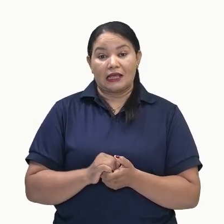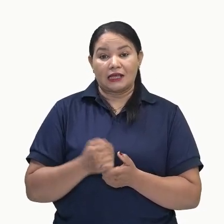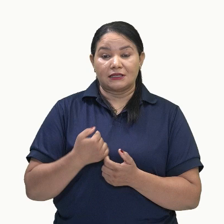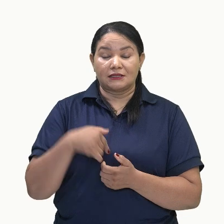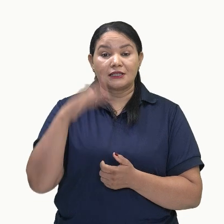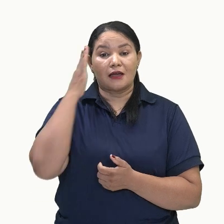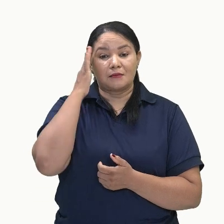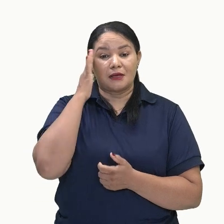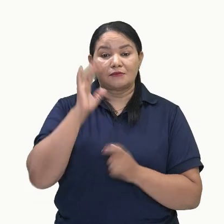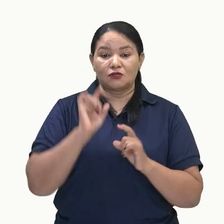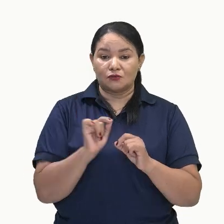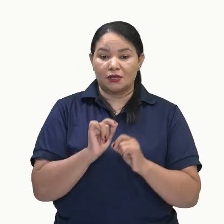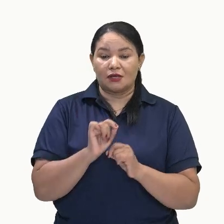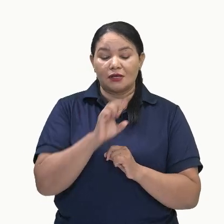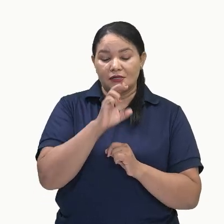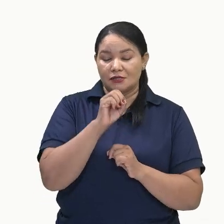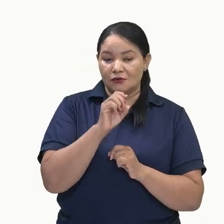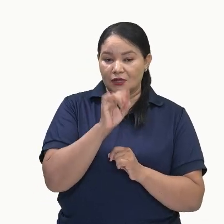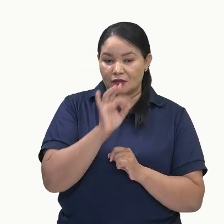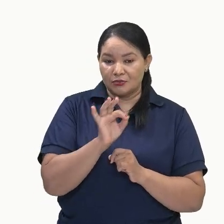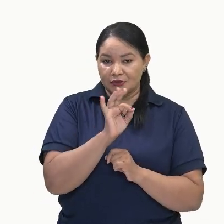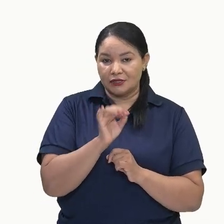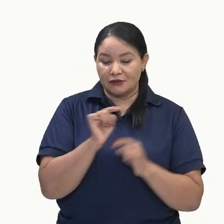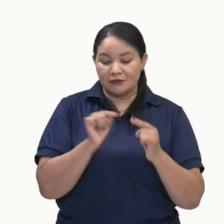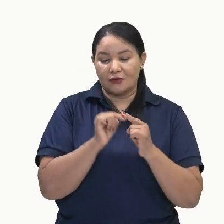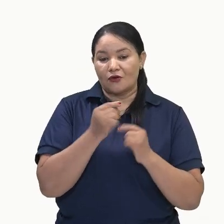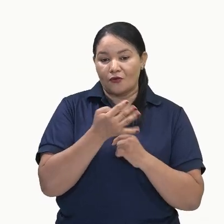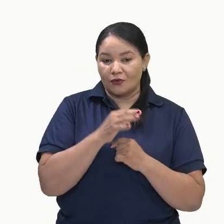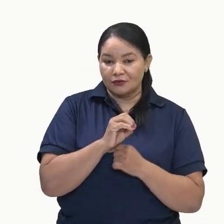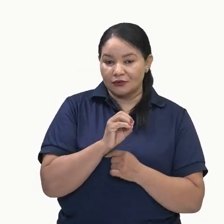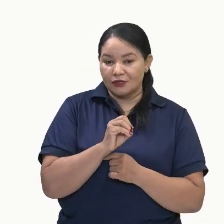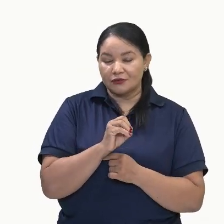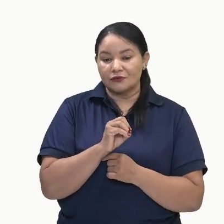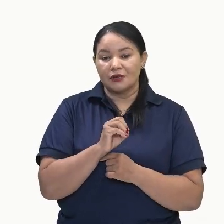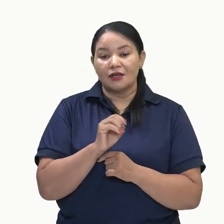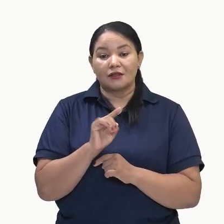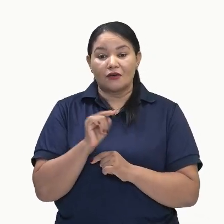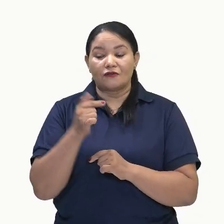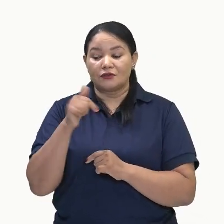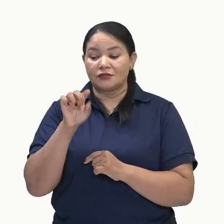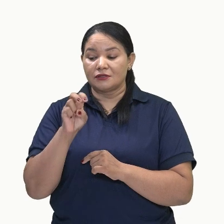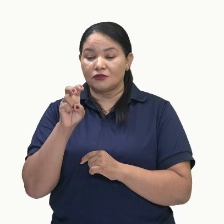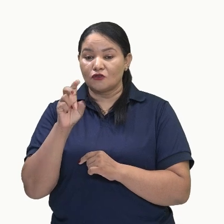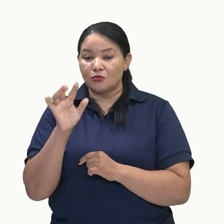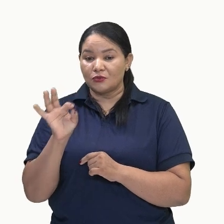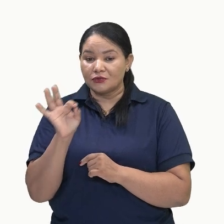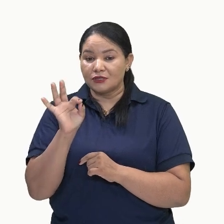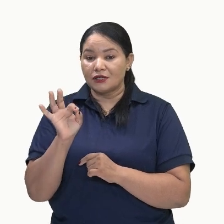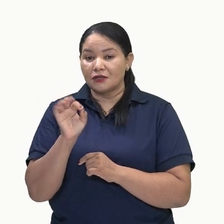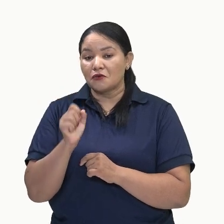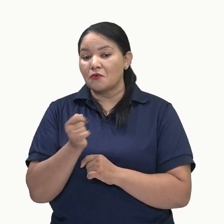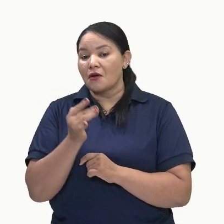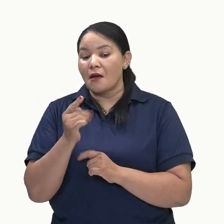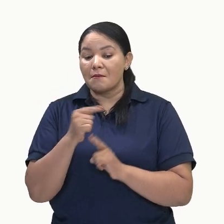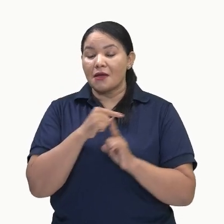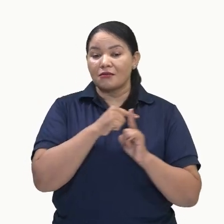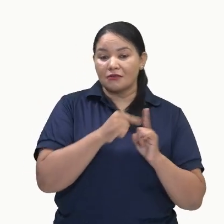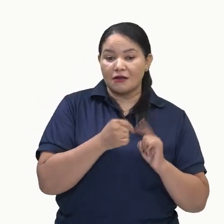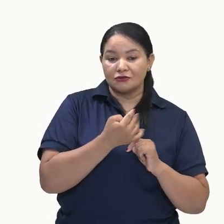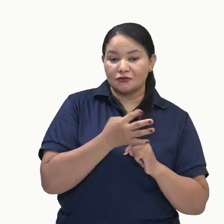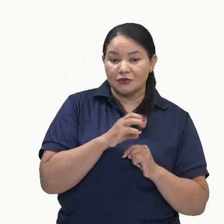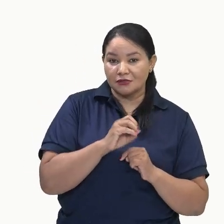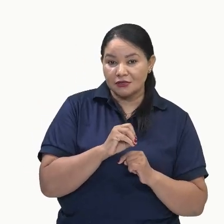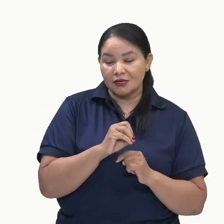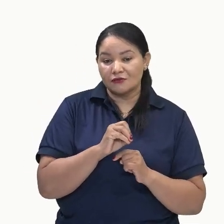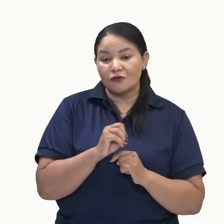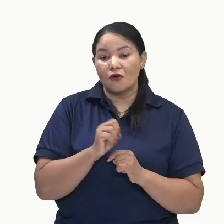que 50% equivale a 400, e sabendo que 25% equivale à metade de